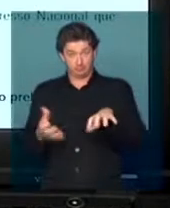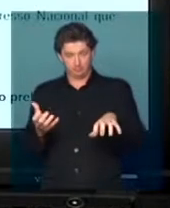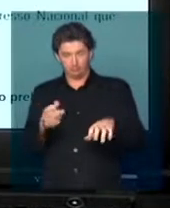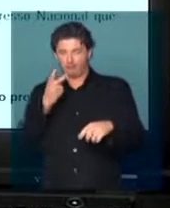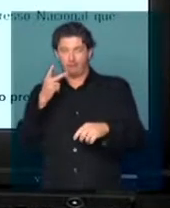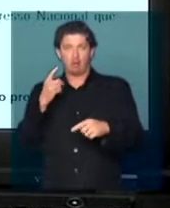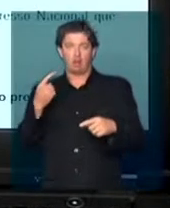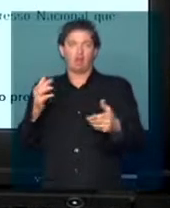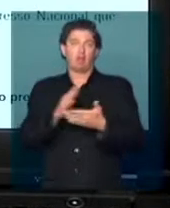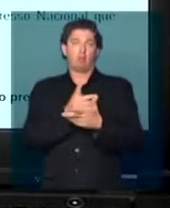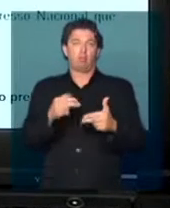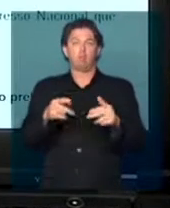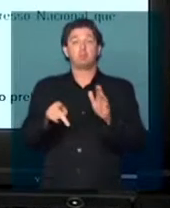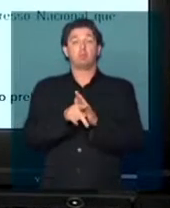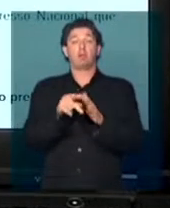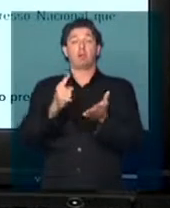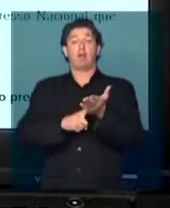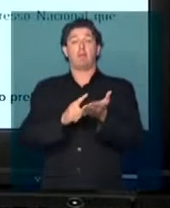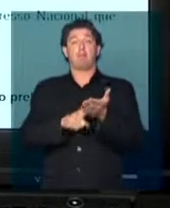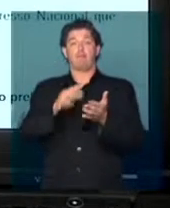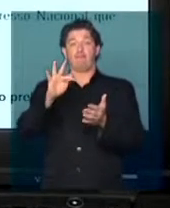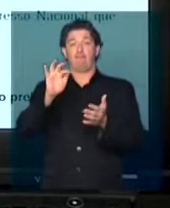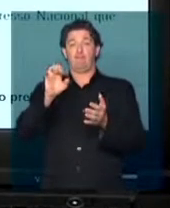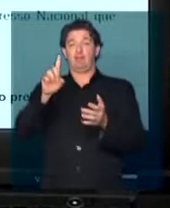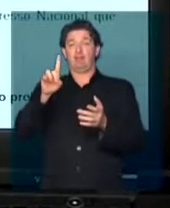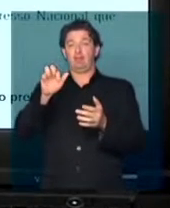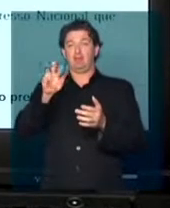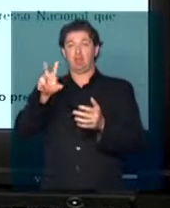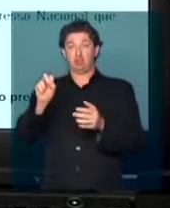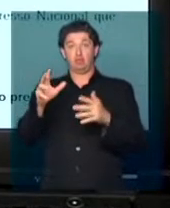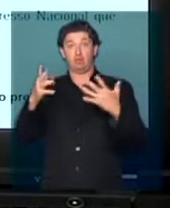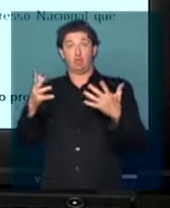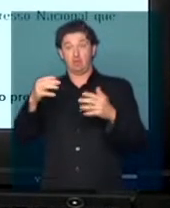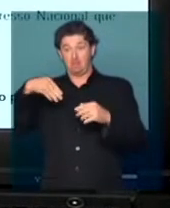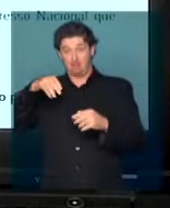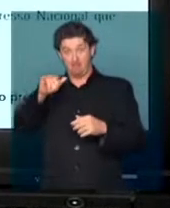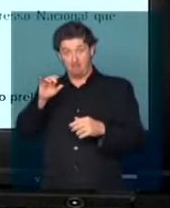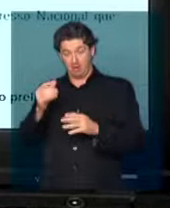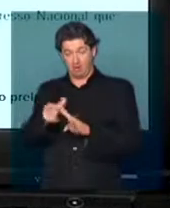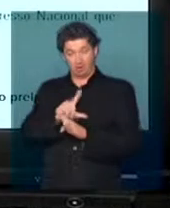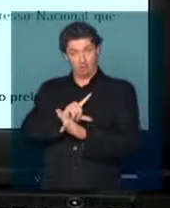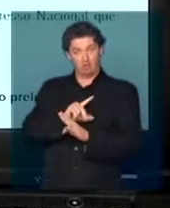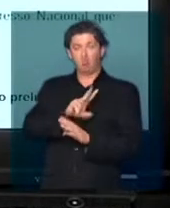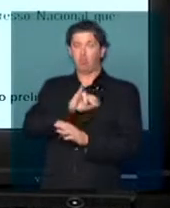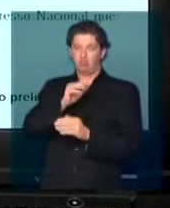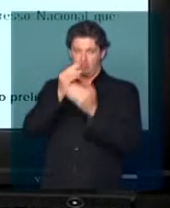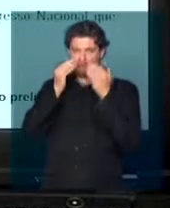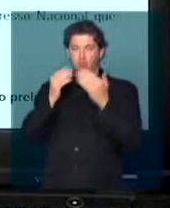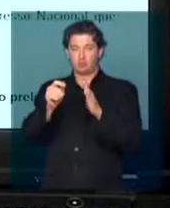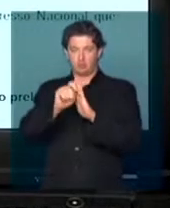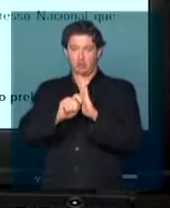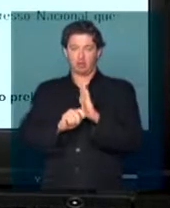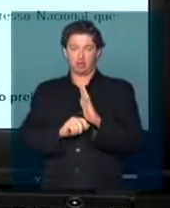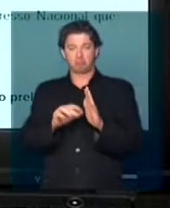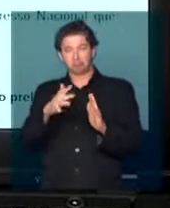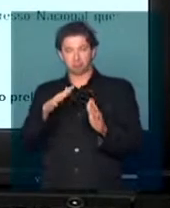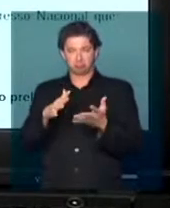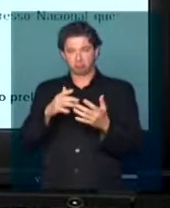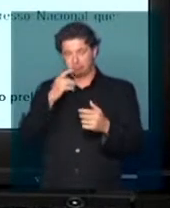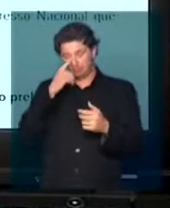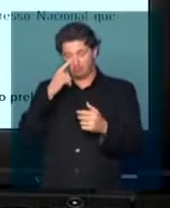alguma forma, do Pacto Federativo. E já no mês de maio, a comissão apresentará um relatório